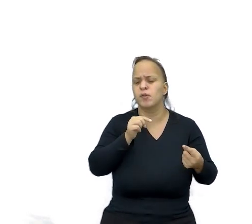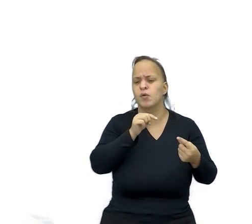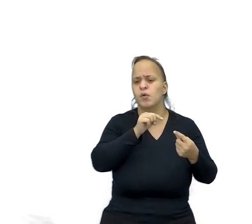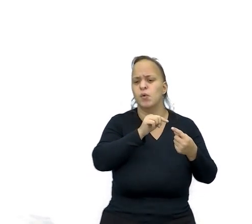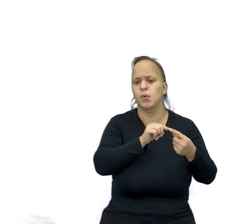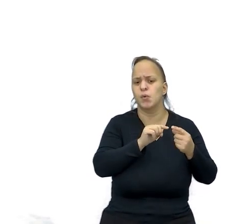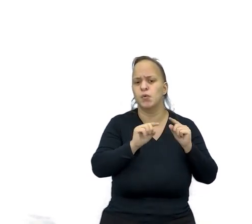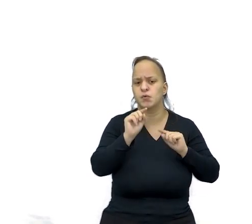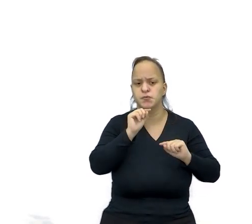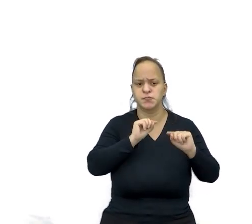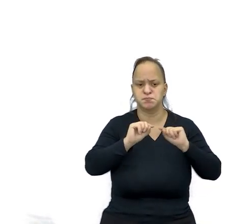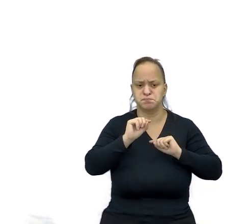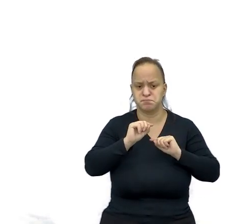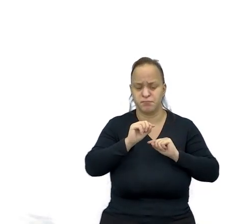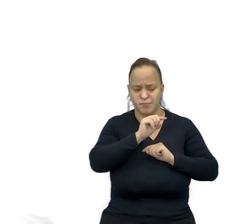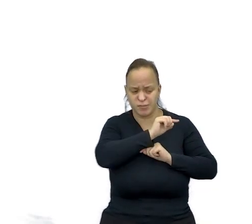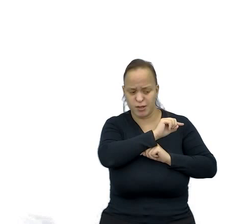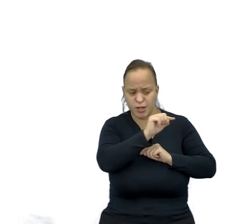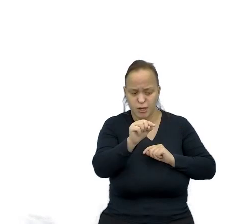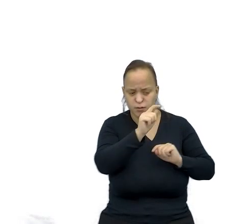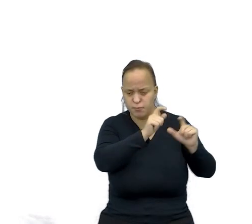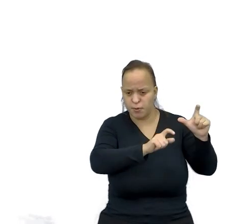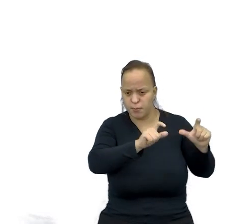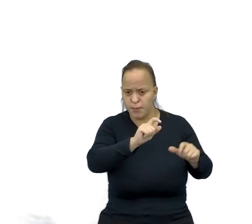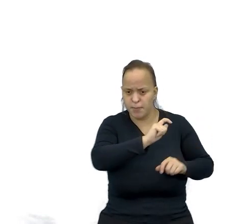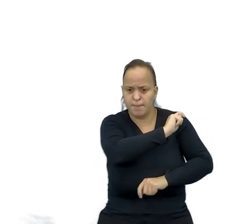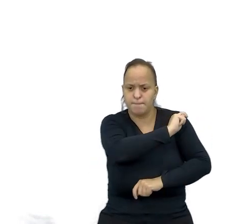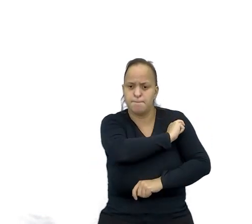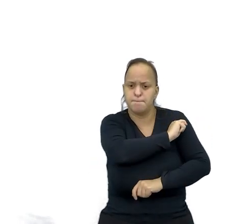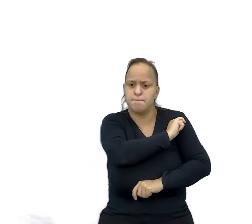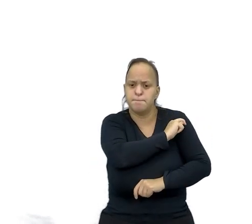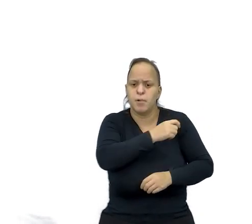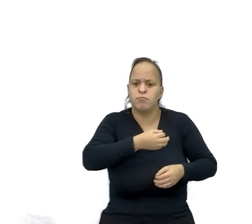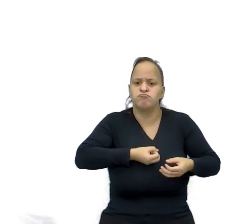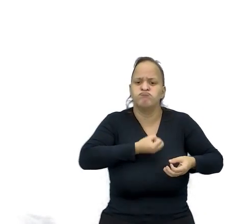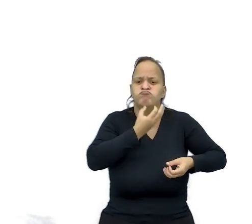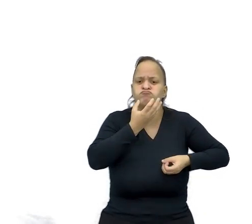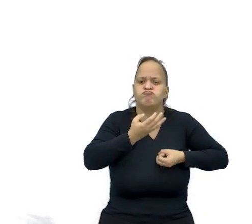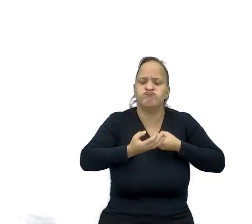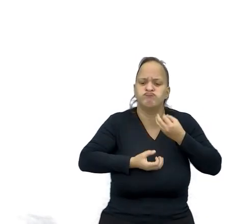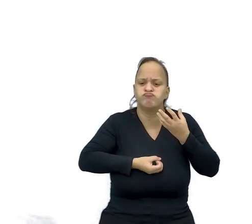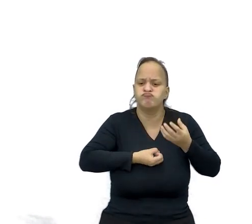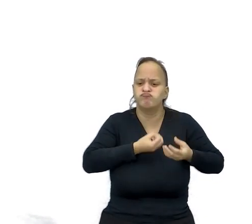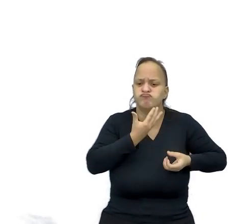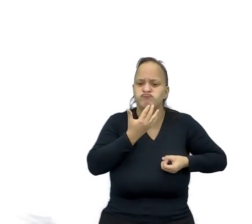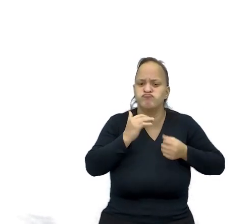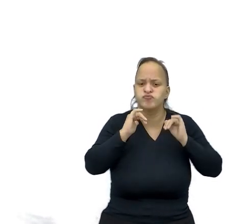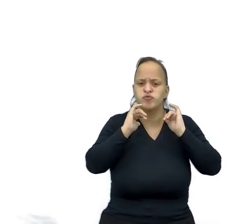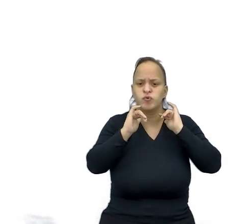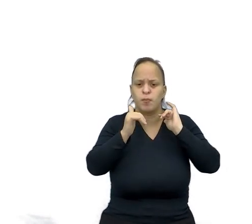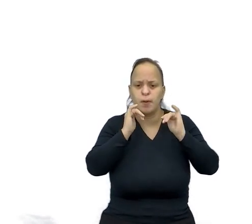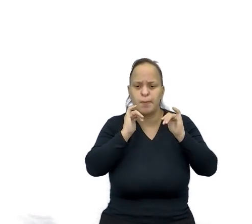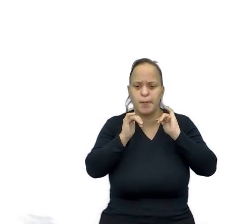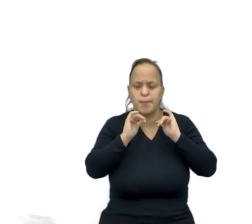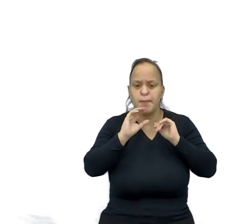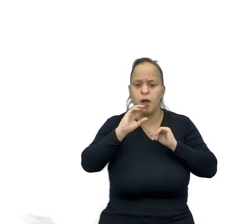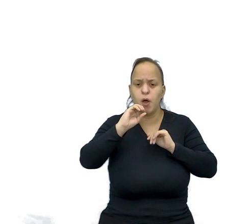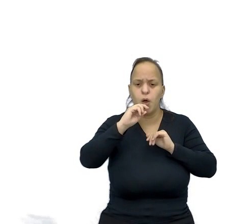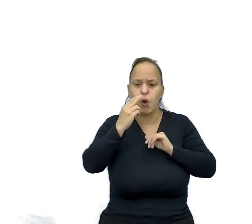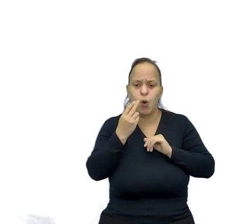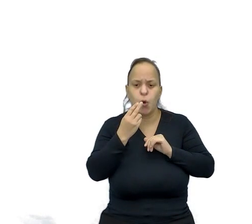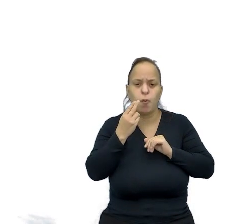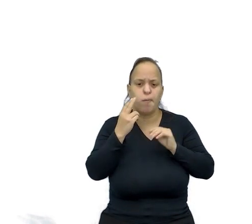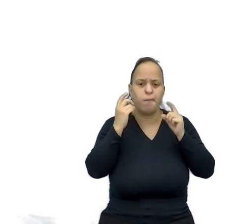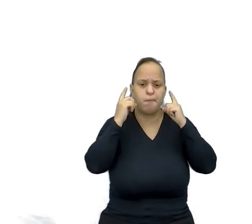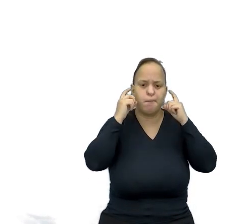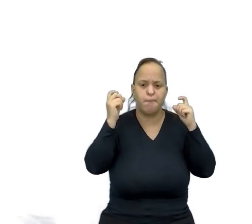experiências vivenciadas pelos estudantes que podem ser contadas oralmente em sala de aula ou por meio de podcast